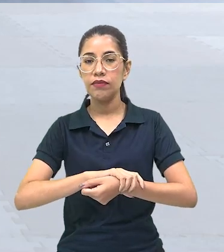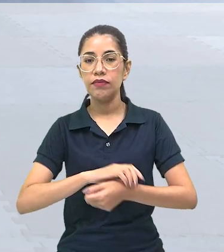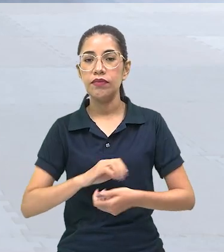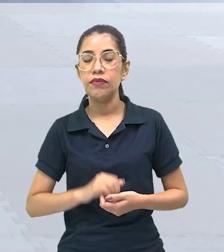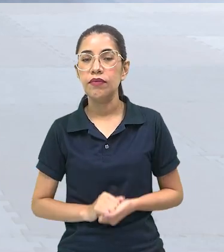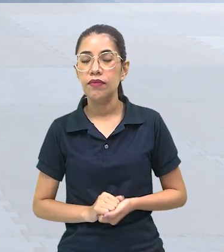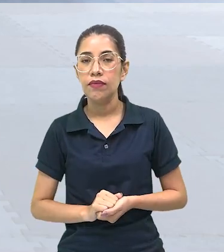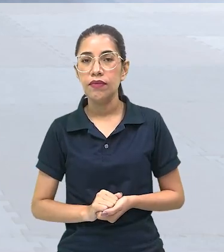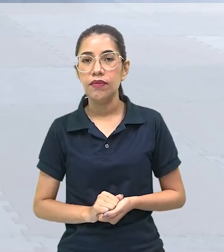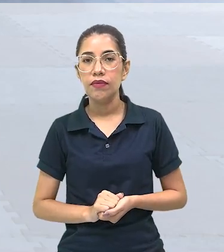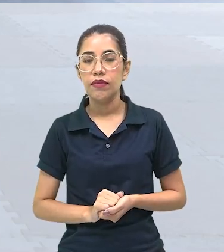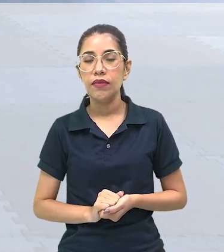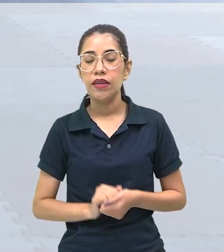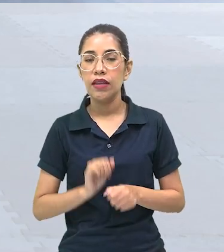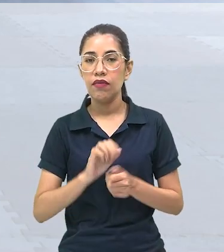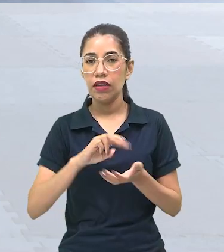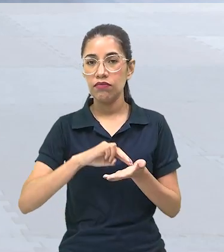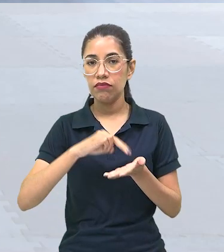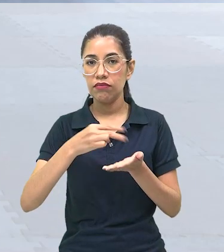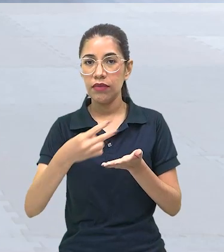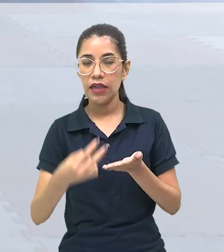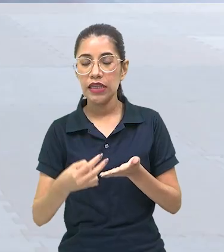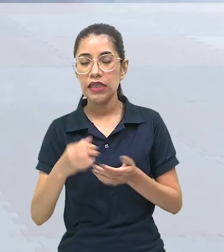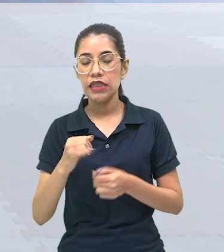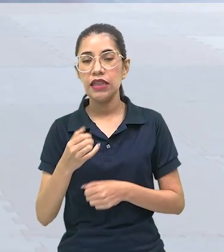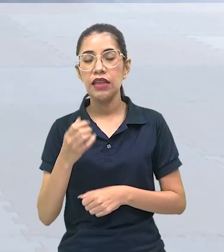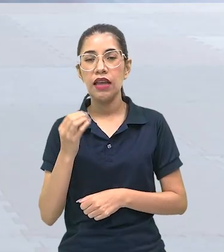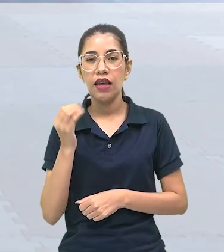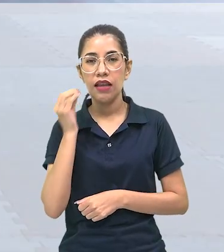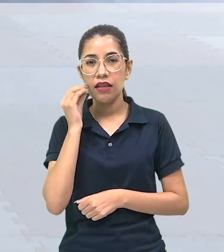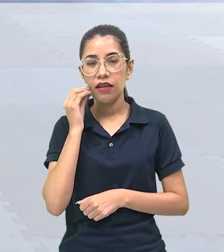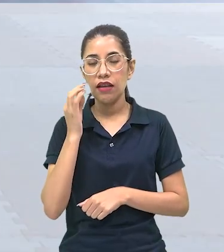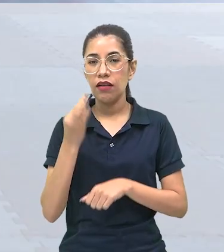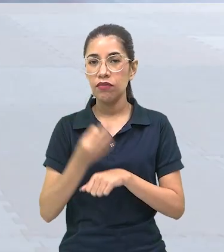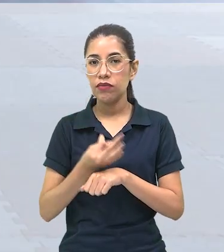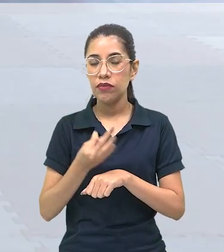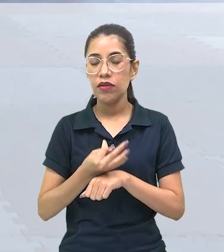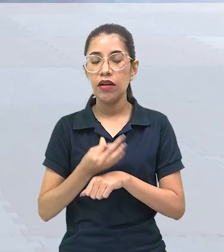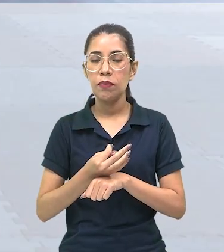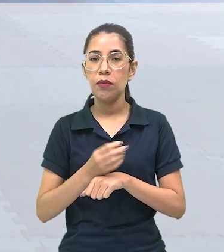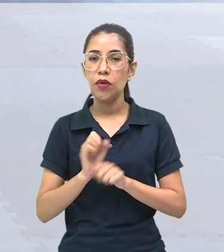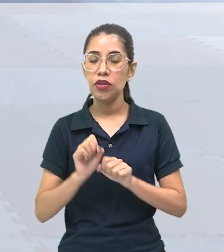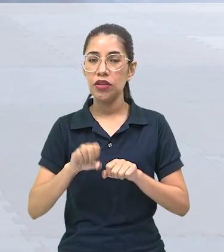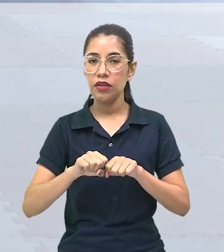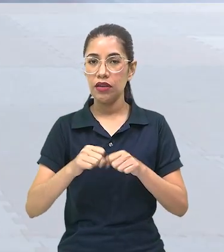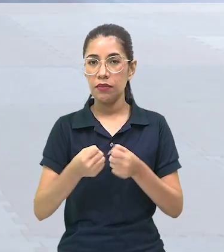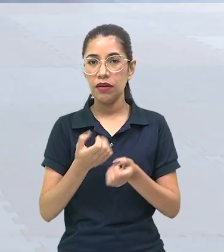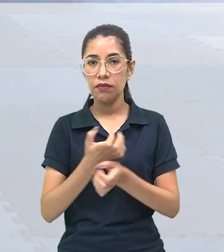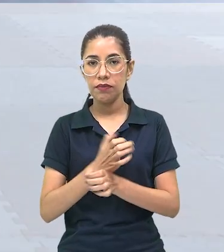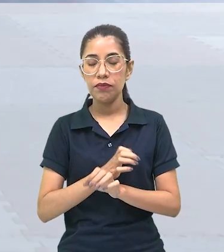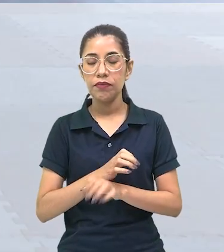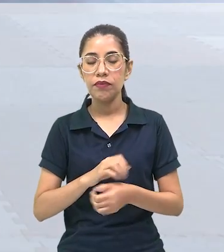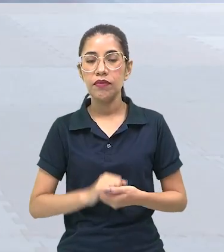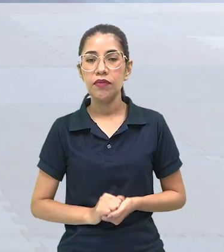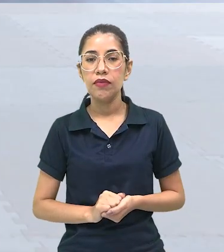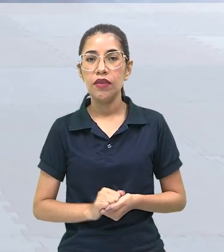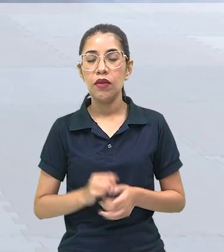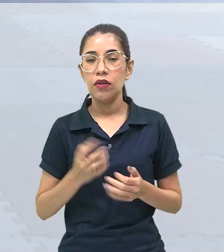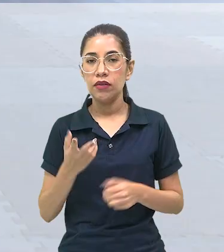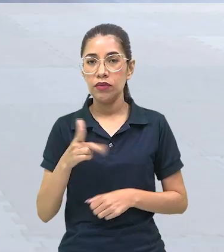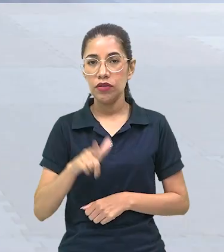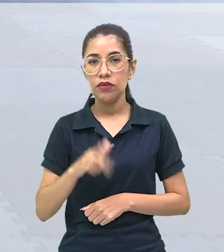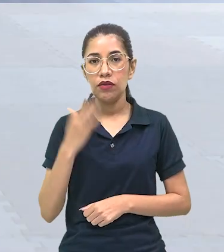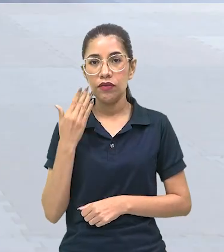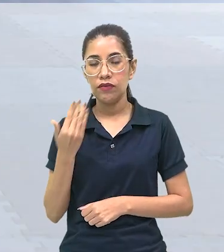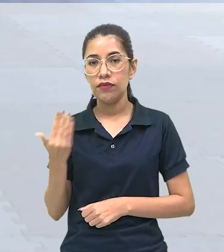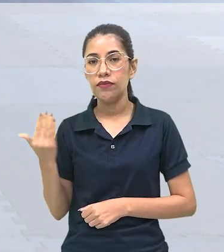e até cair. Se você tentar aguentar, pode machucar a mão, então não fique resistindo. Ó, o colega estende a mão, você vai